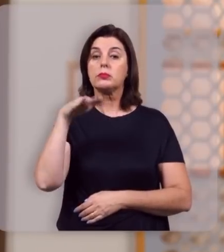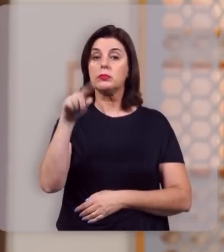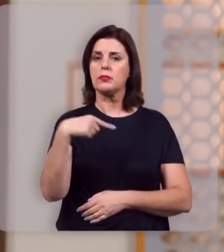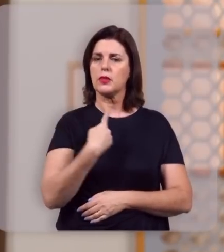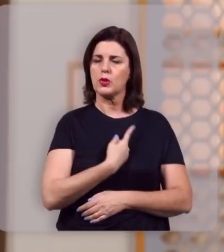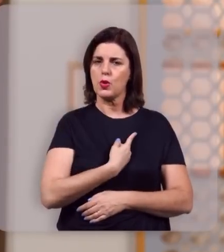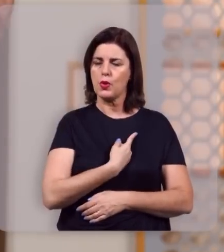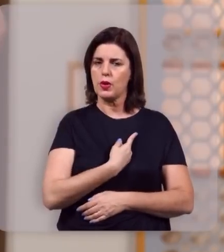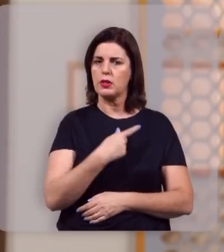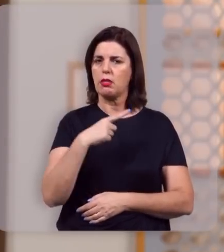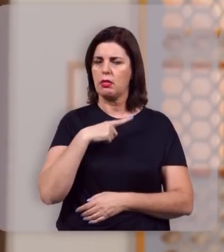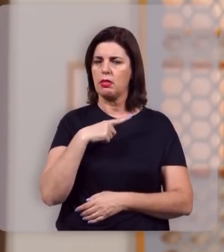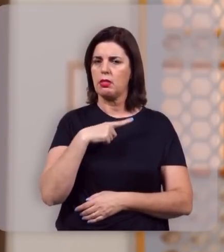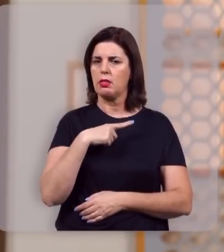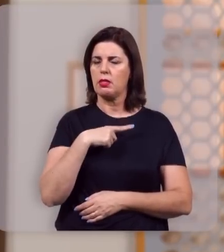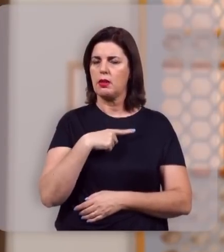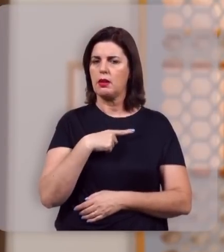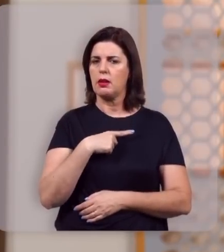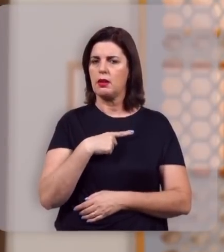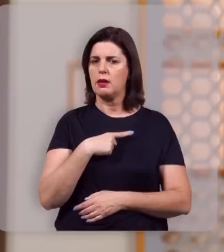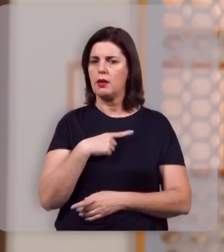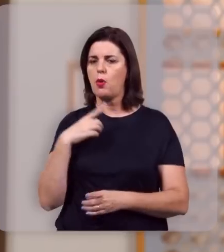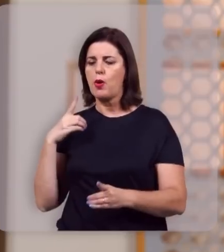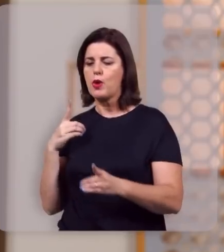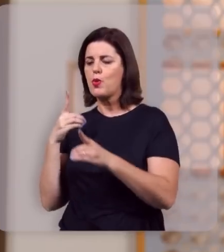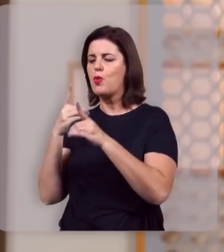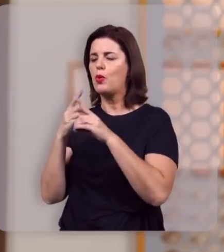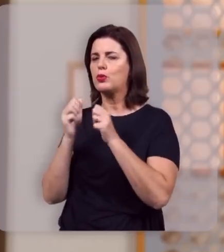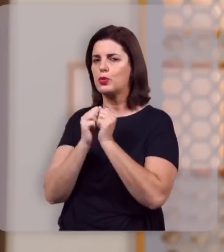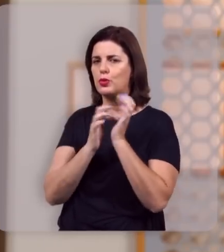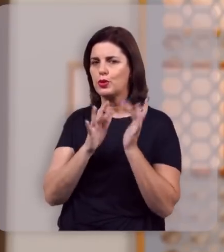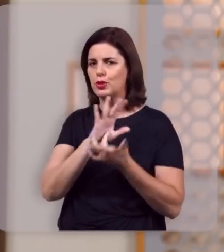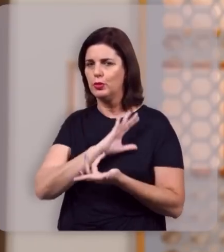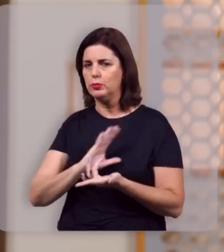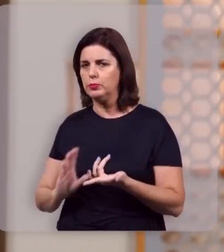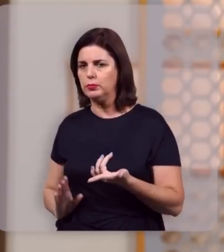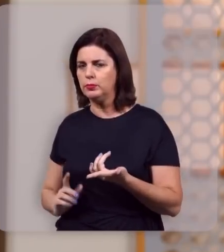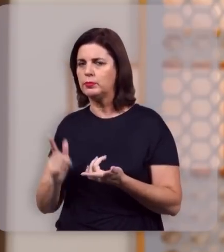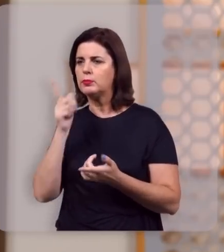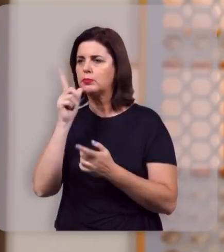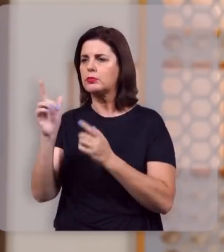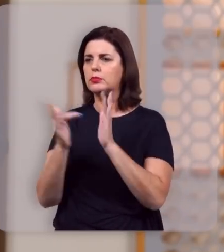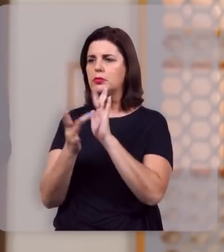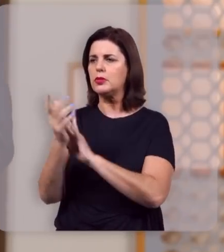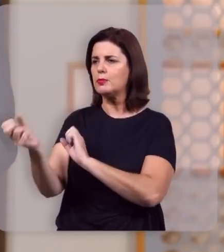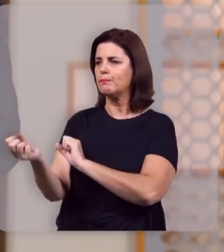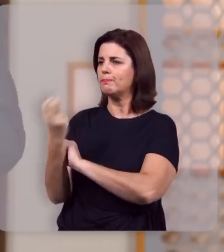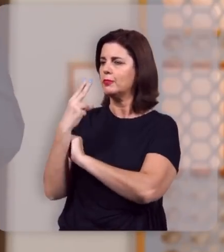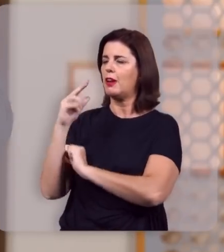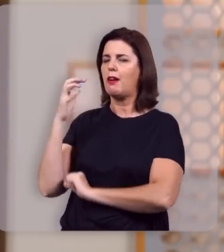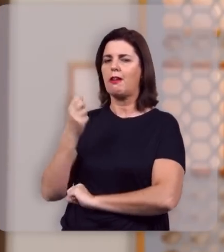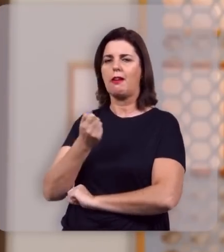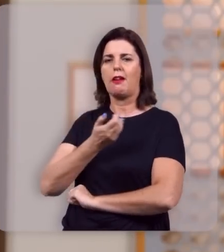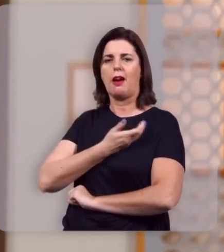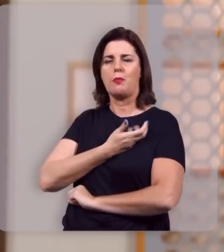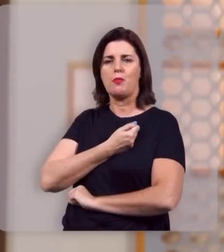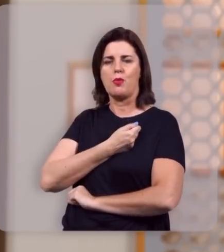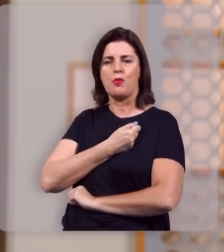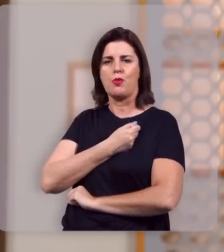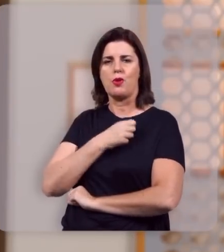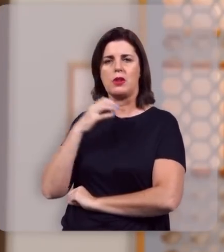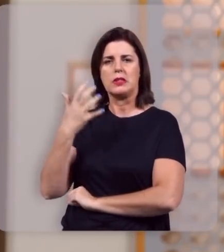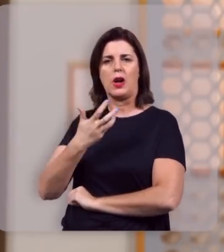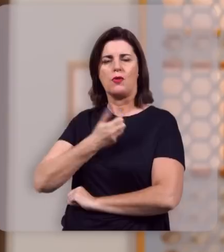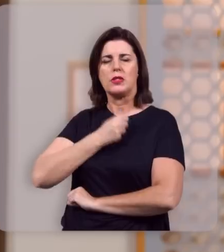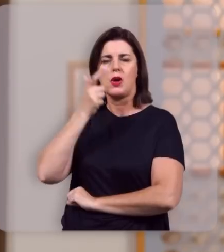nós tivemos aquele bendito encontro com Cristo, fomos alcançados pela graça, convertidos